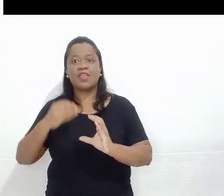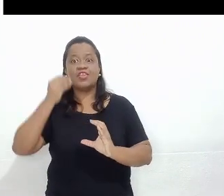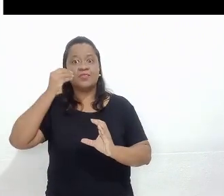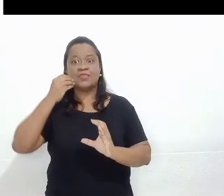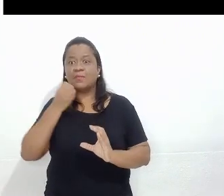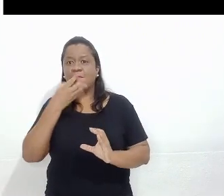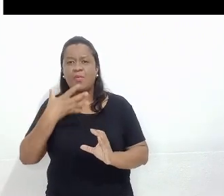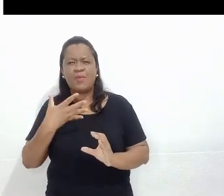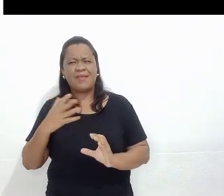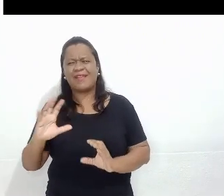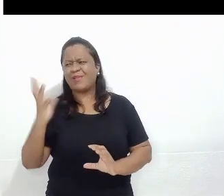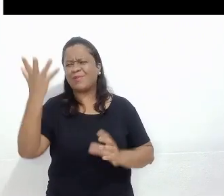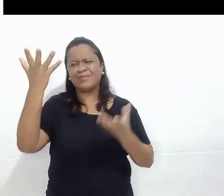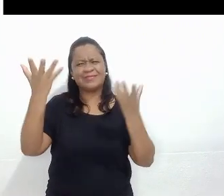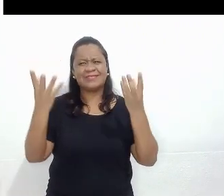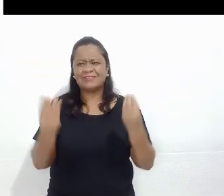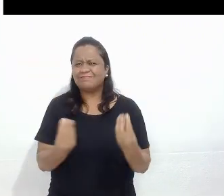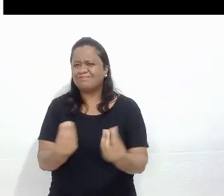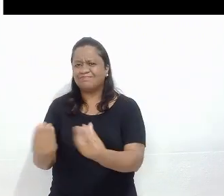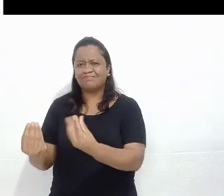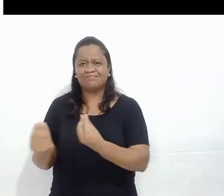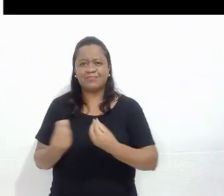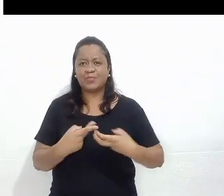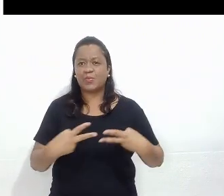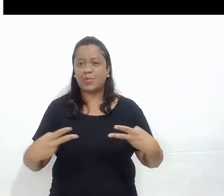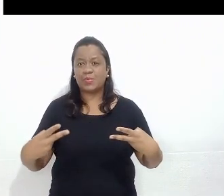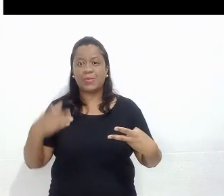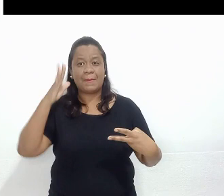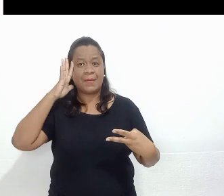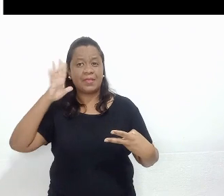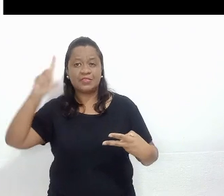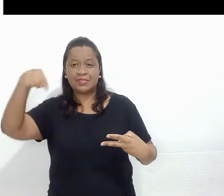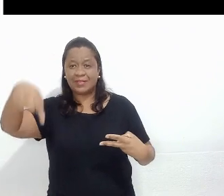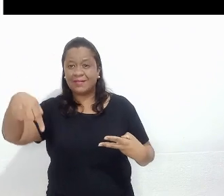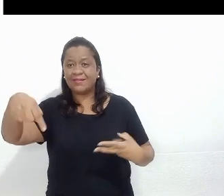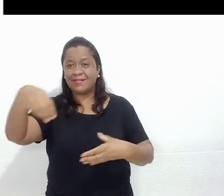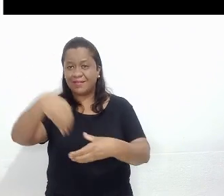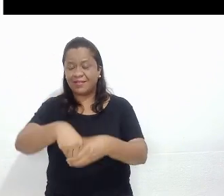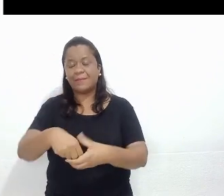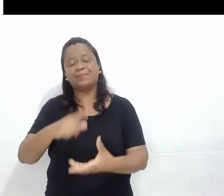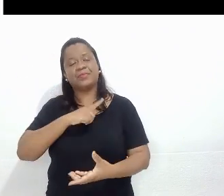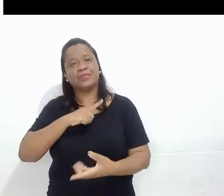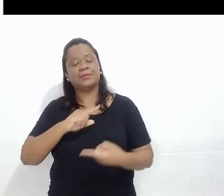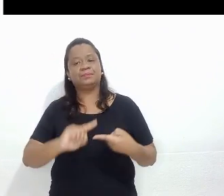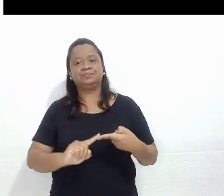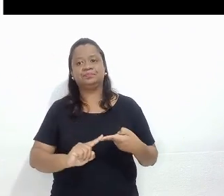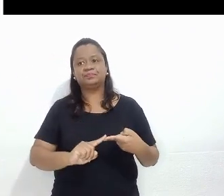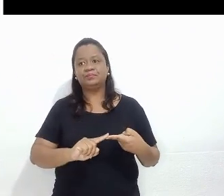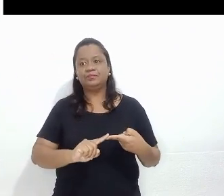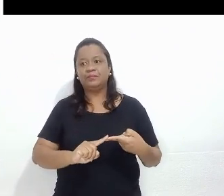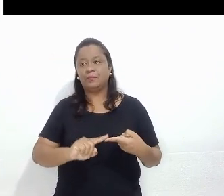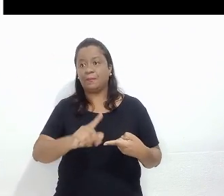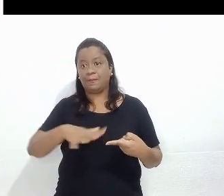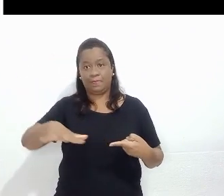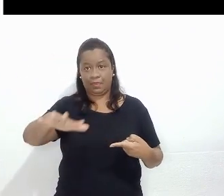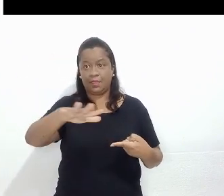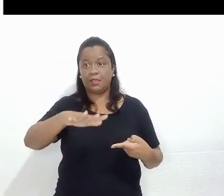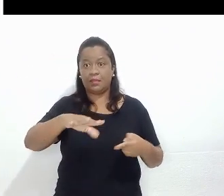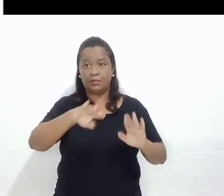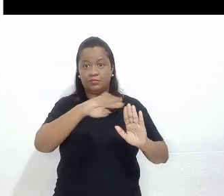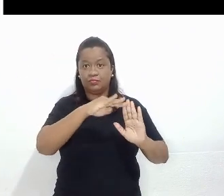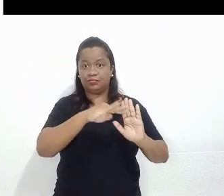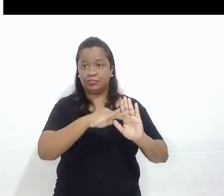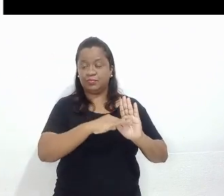coisa demais. Vocês imaginam lá, vamos imaginar tudo que tem lá, né? Você tem aqui, ó, todo esse pessoal que está listado aqui,